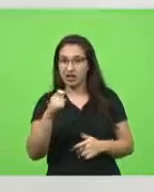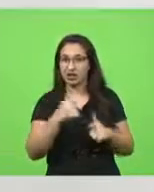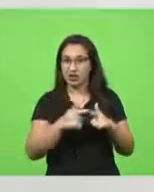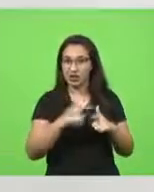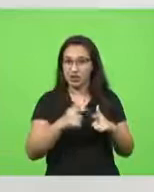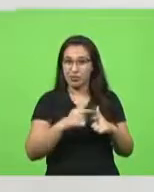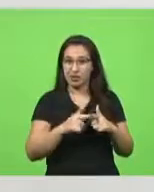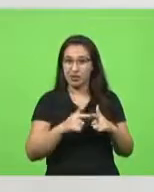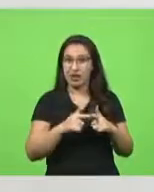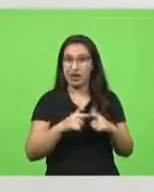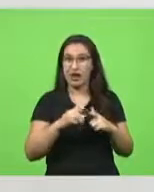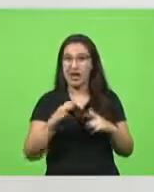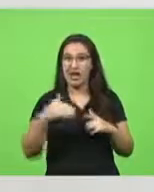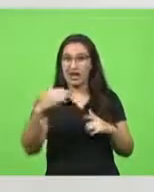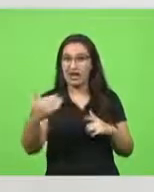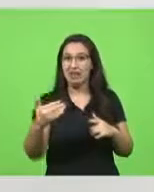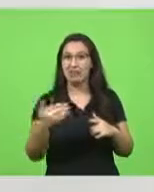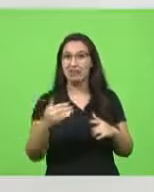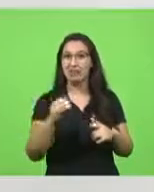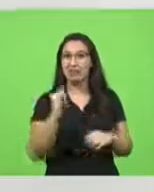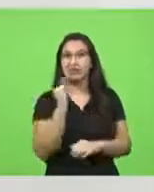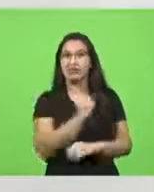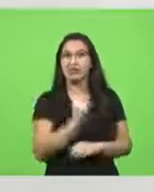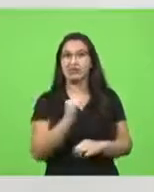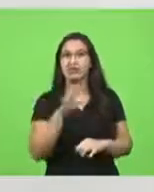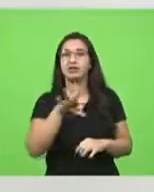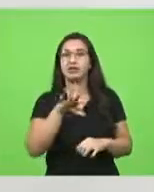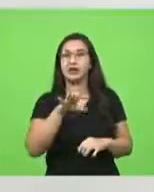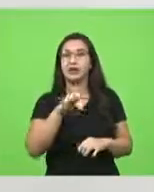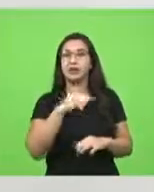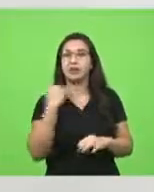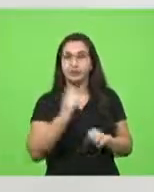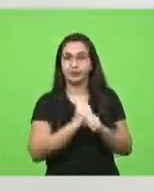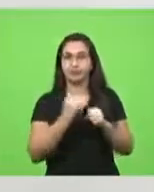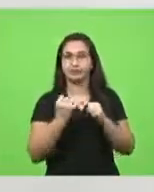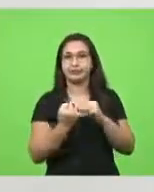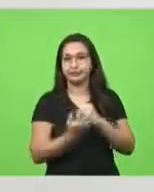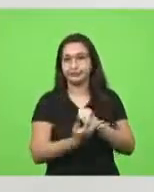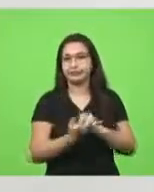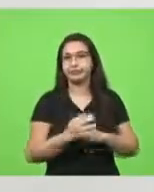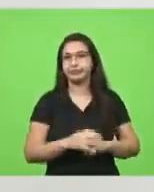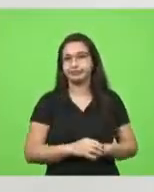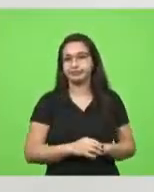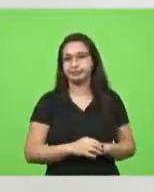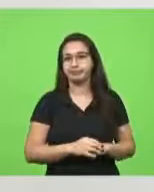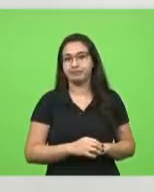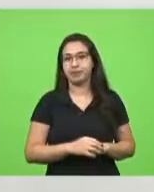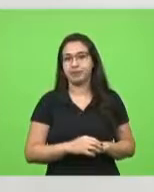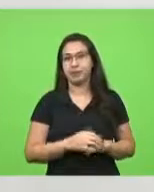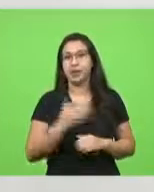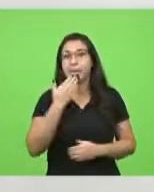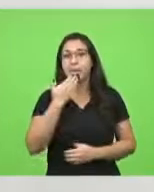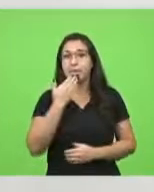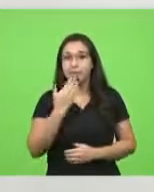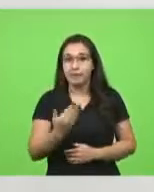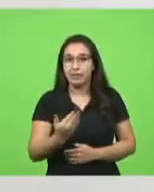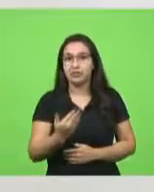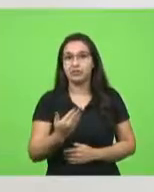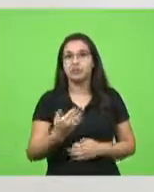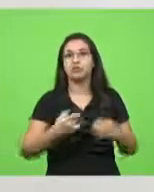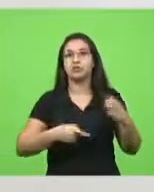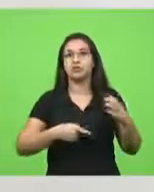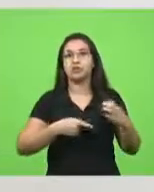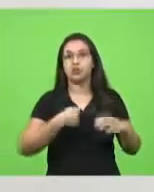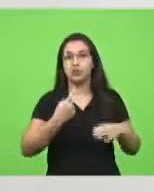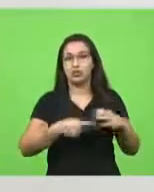problema nenhum, ensaca, lacra e morre de Covid. Eu peço, pelo amor de Deus, deputado Eudes Sareta, que Vossa Excelência faça essa comissão